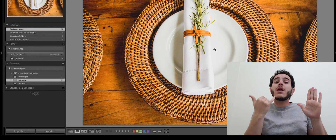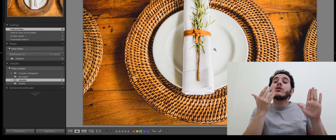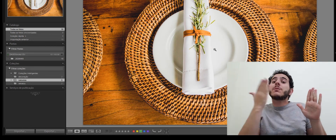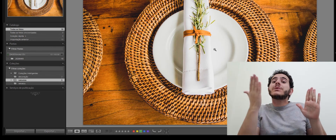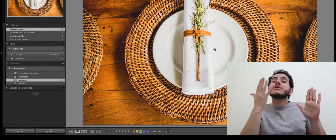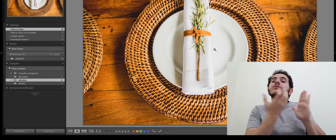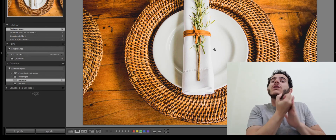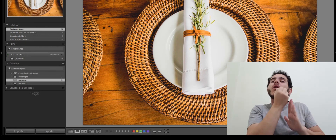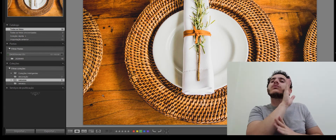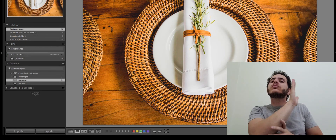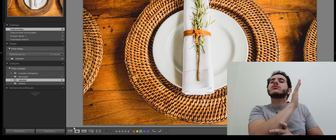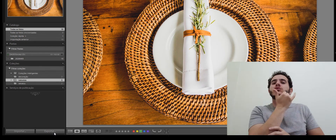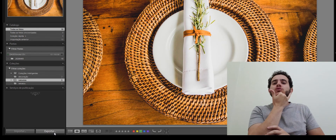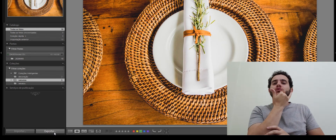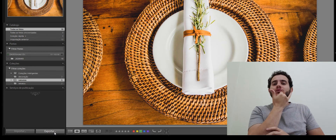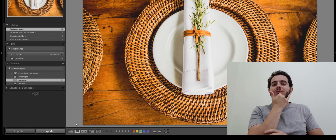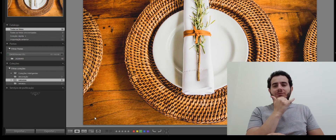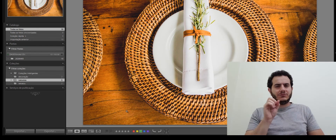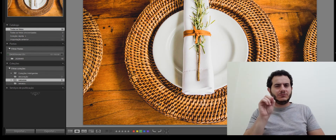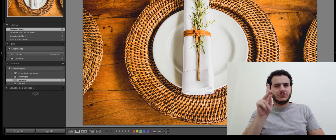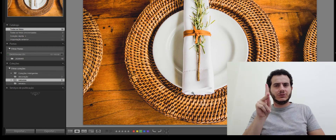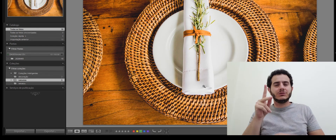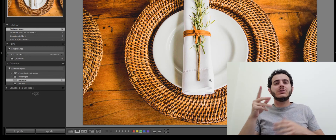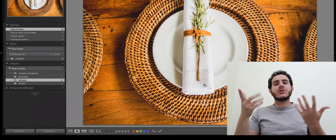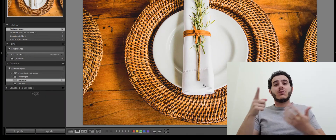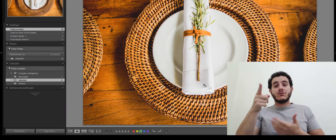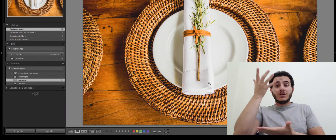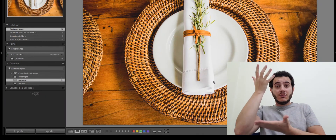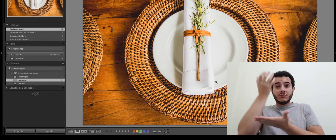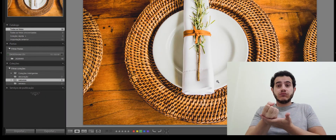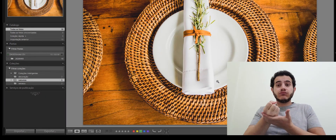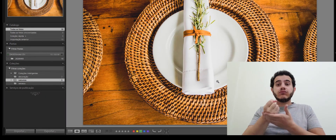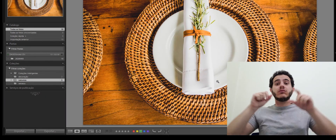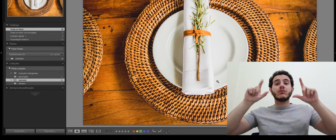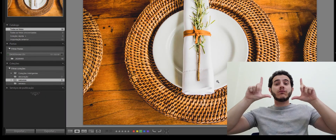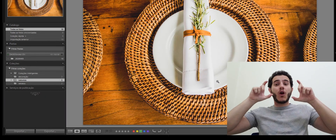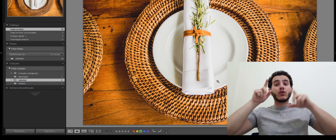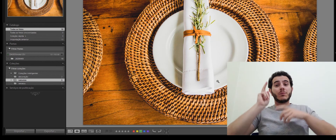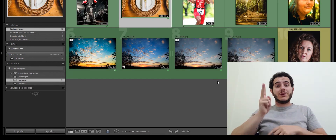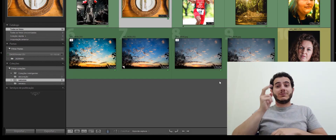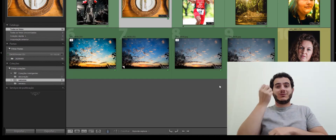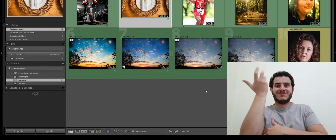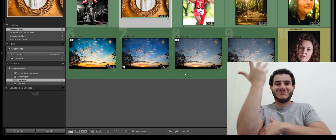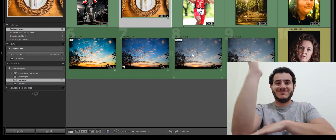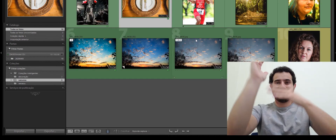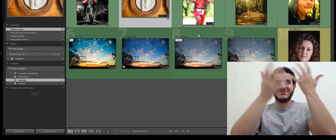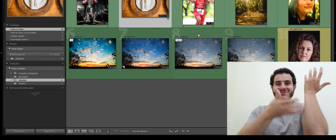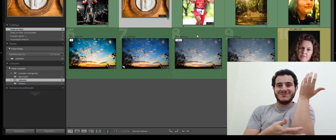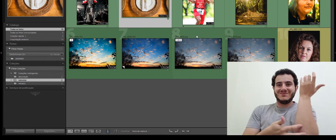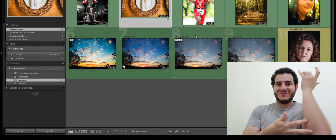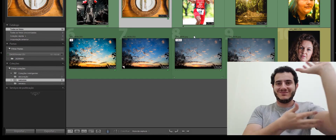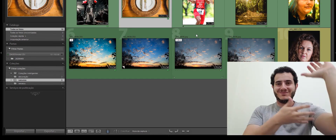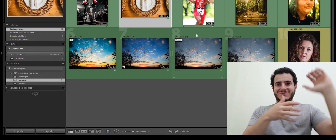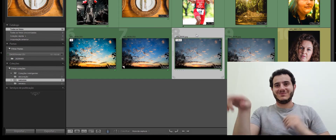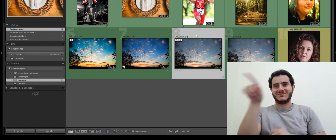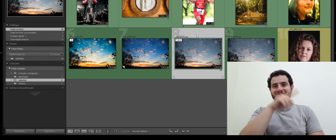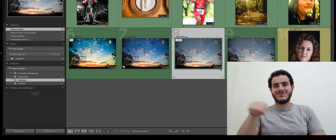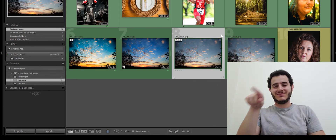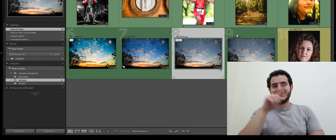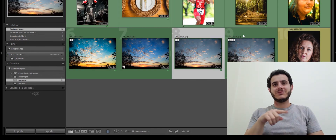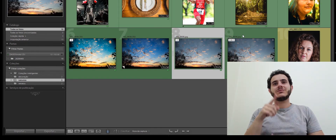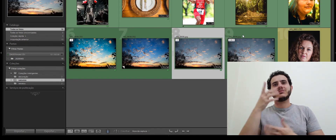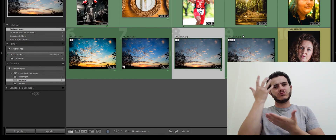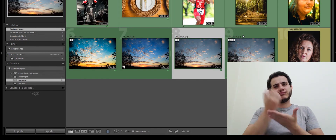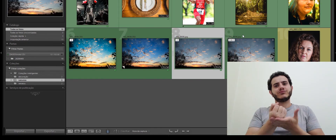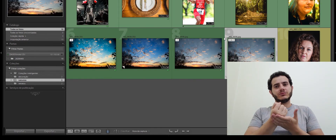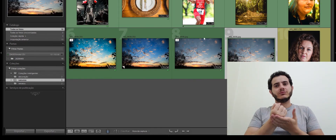você precisa exportar ela, que aí é uma outra história. Por enquanto eu vou pedir para vocês fazerem o quê? nessas duas fotos, nessa foto que vocês fizeram